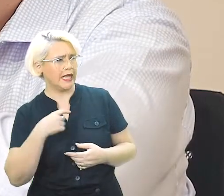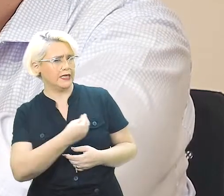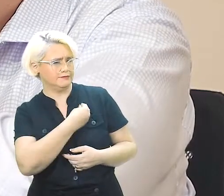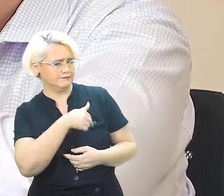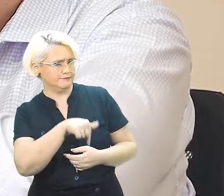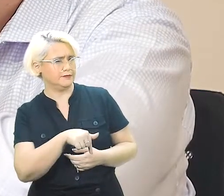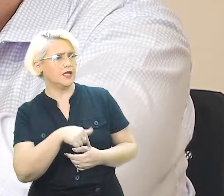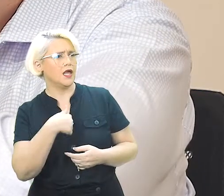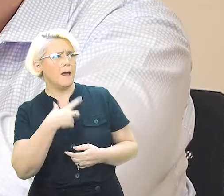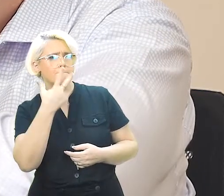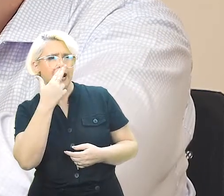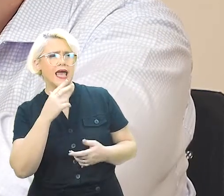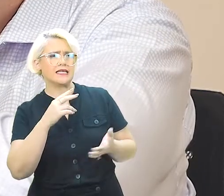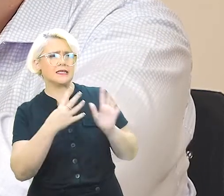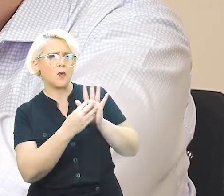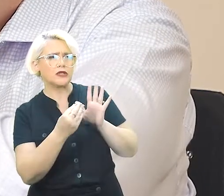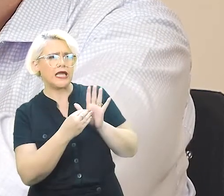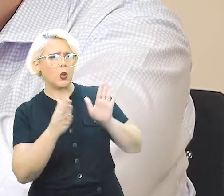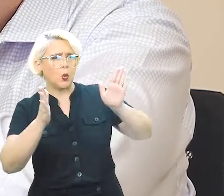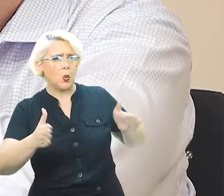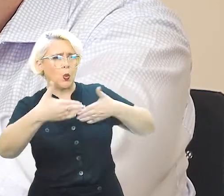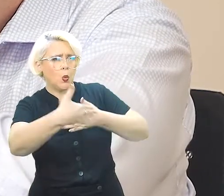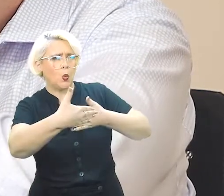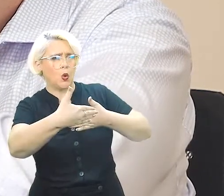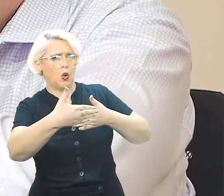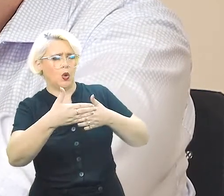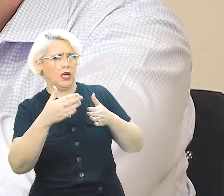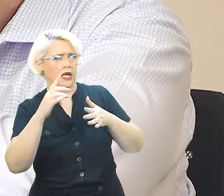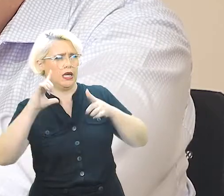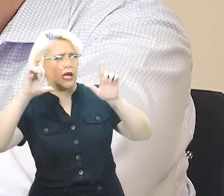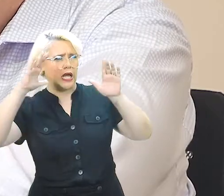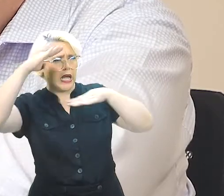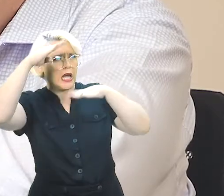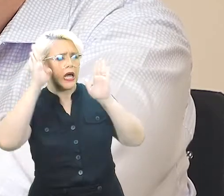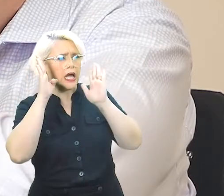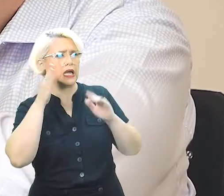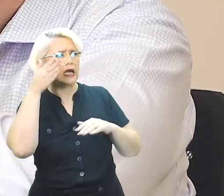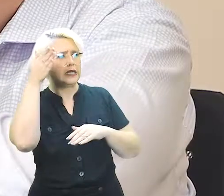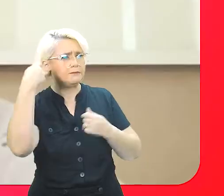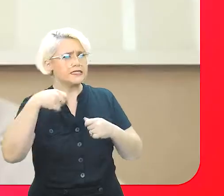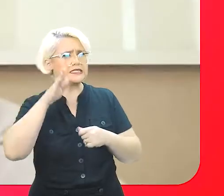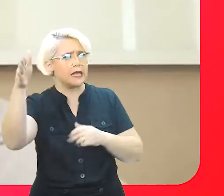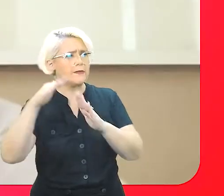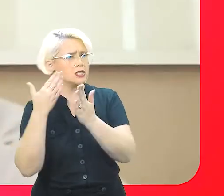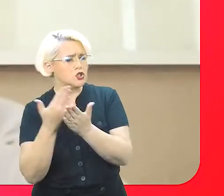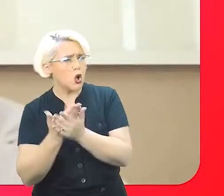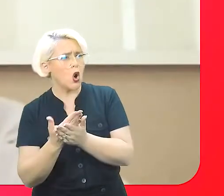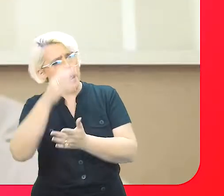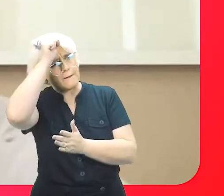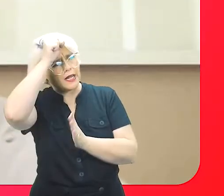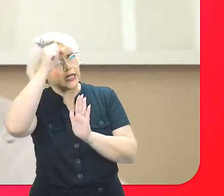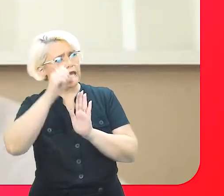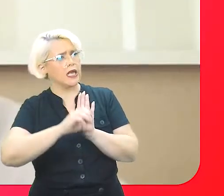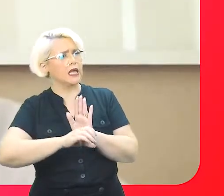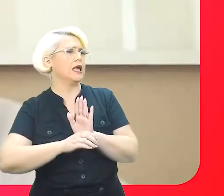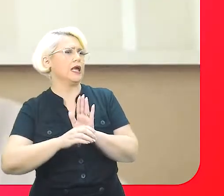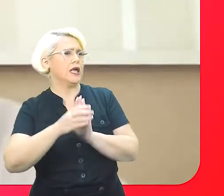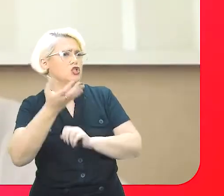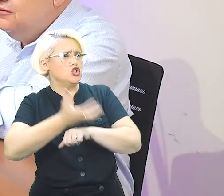parece um modelo um pouco engessado. A gente tem que ir para a escola, aprender um currículo que está